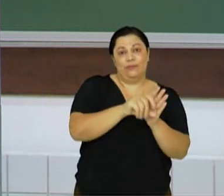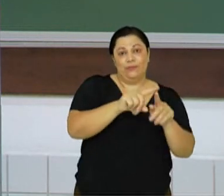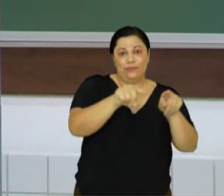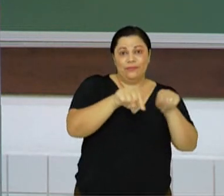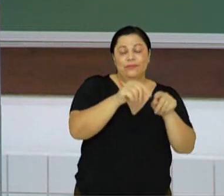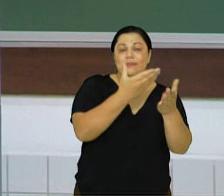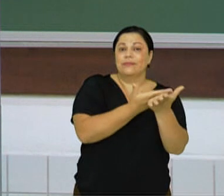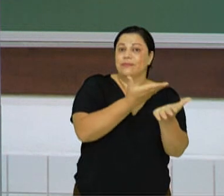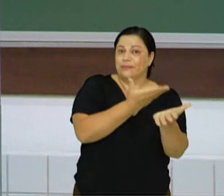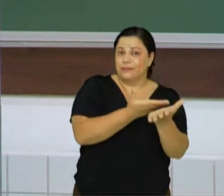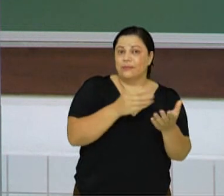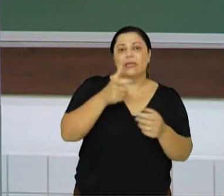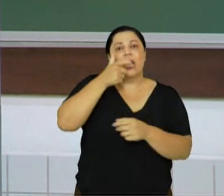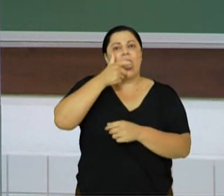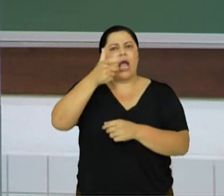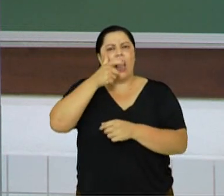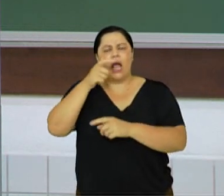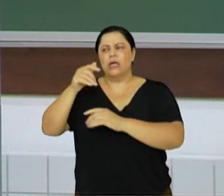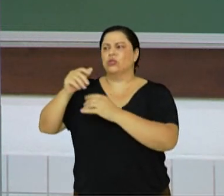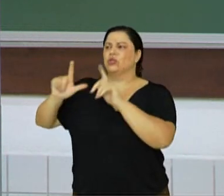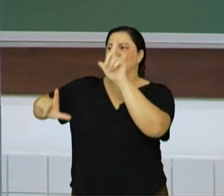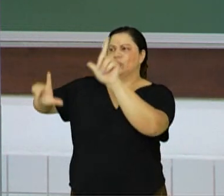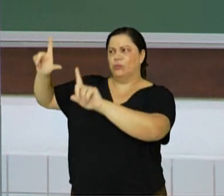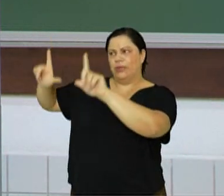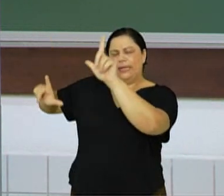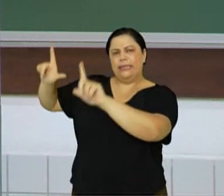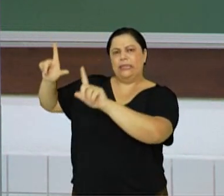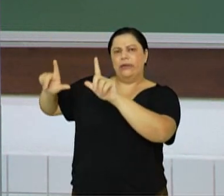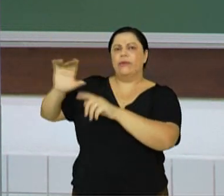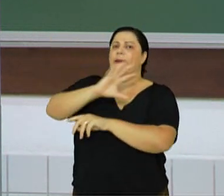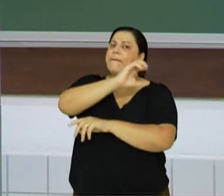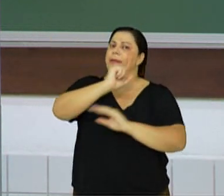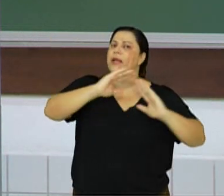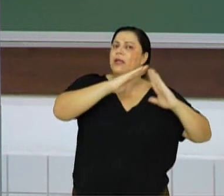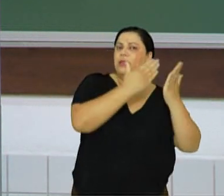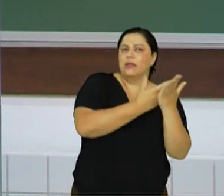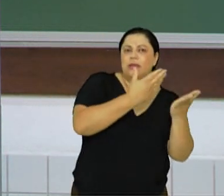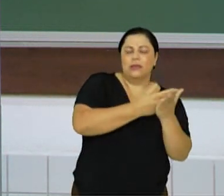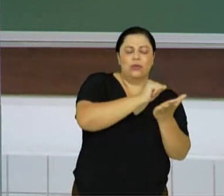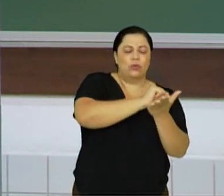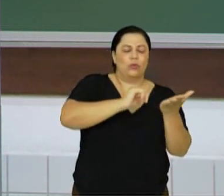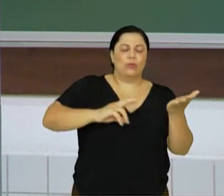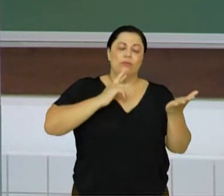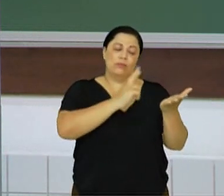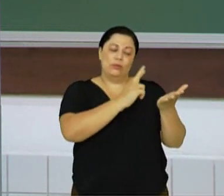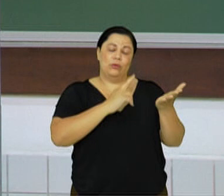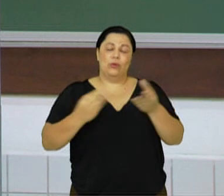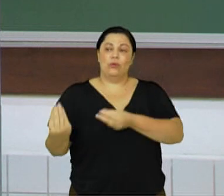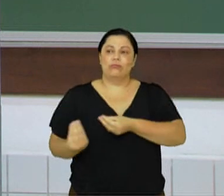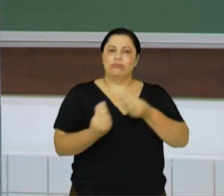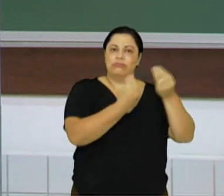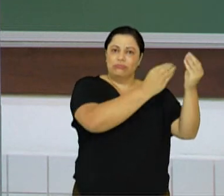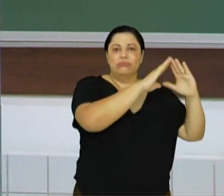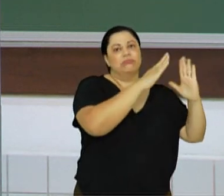para quem está assistindo pela televisão, pega a tarefa na escola, resolva